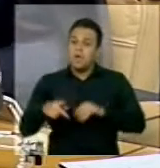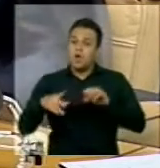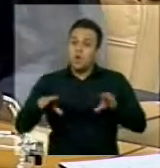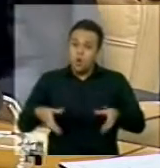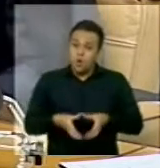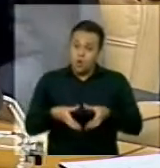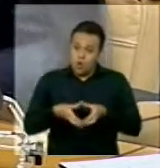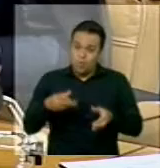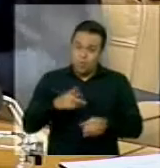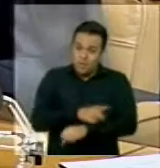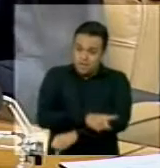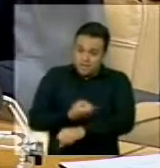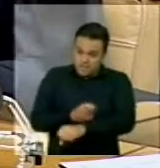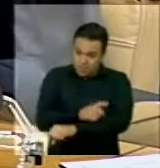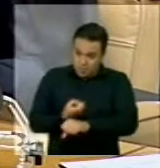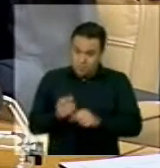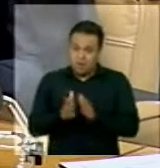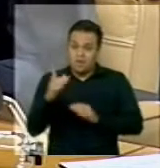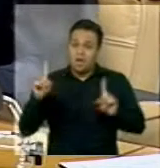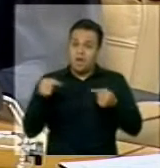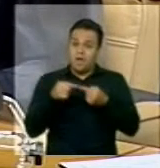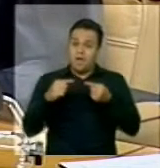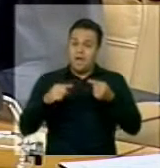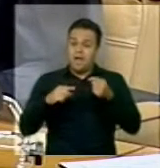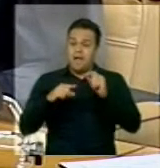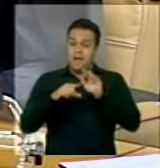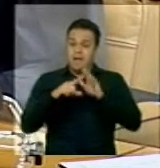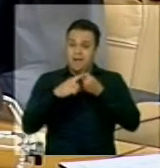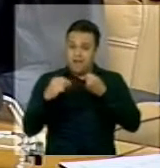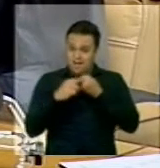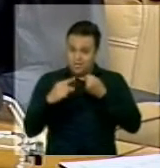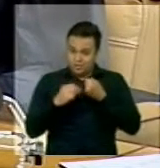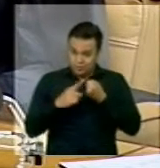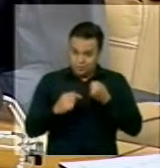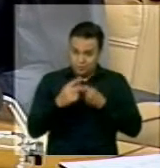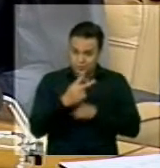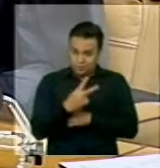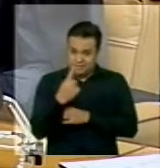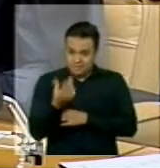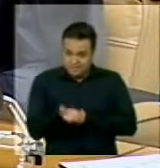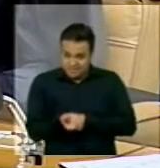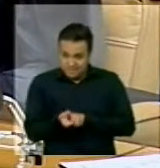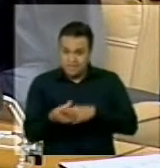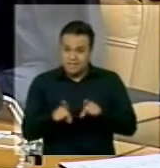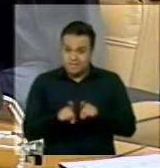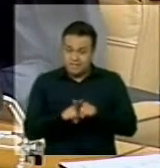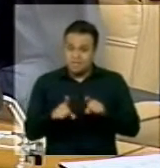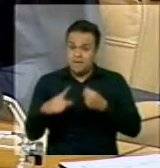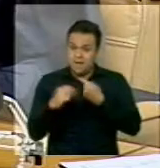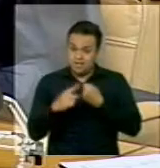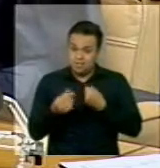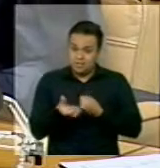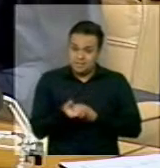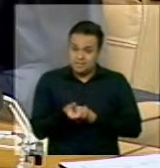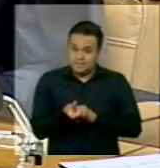está no artigo 216 do texto constitucional permanente e no artigo 68 do